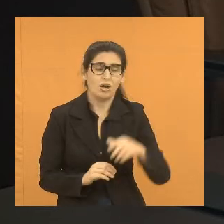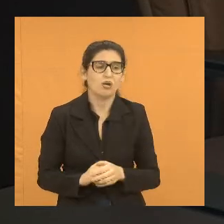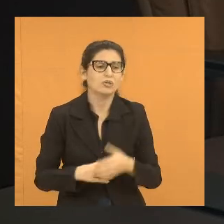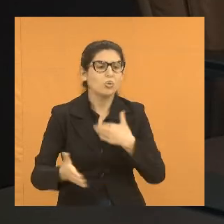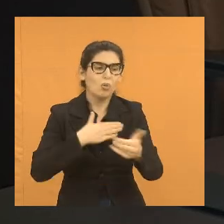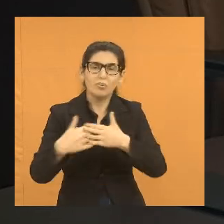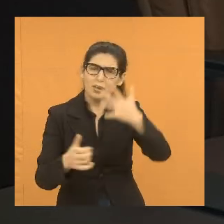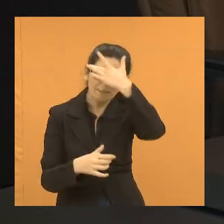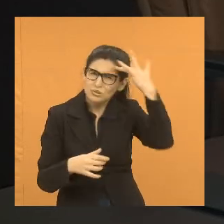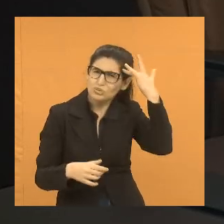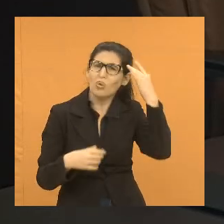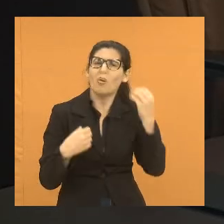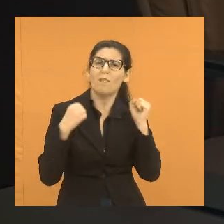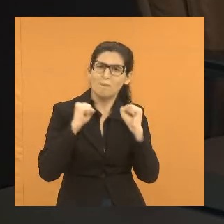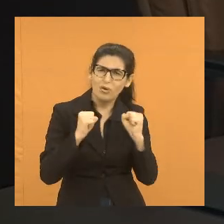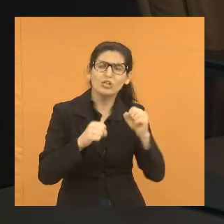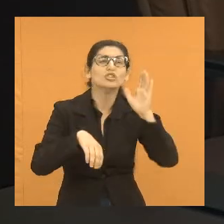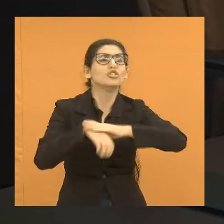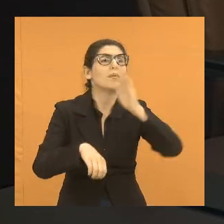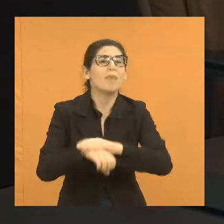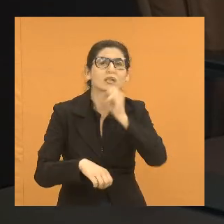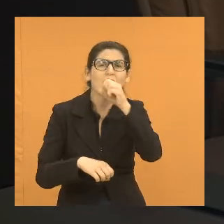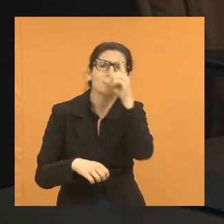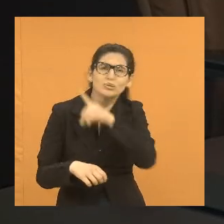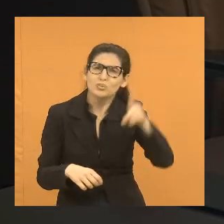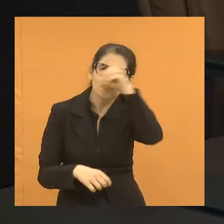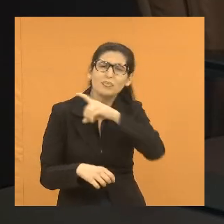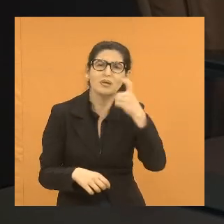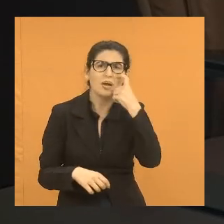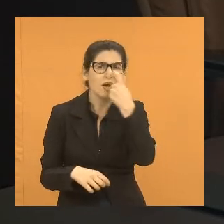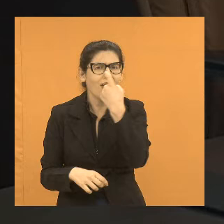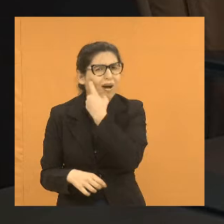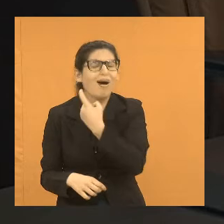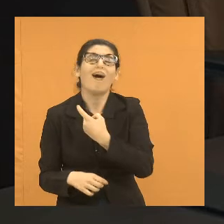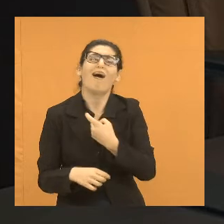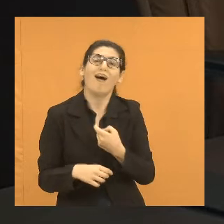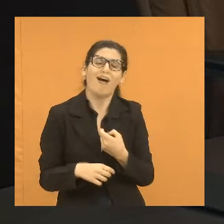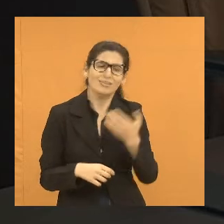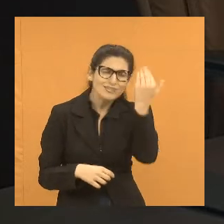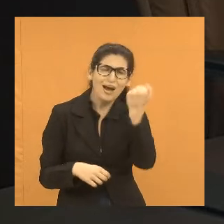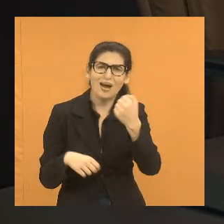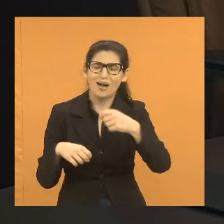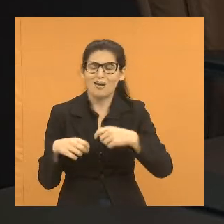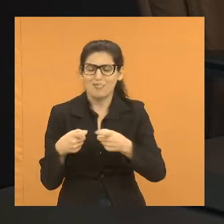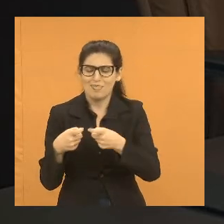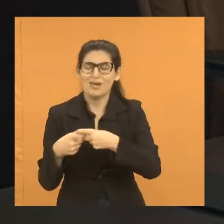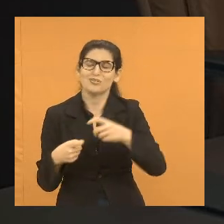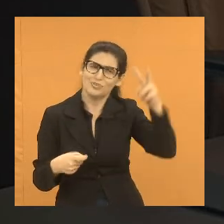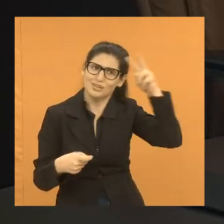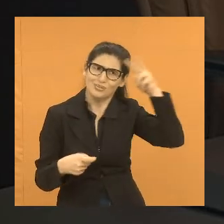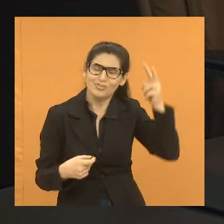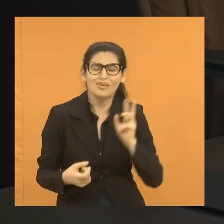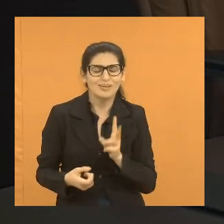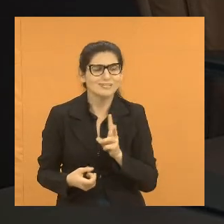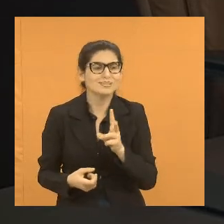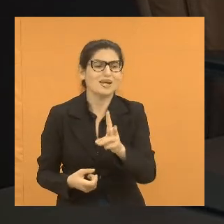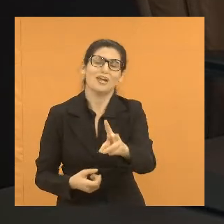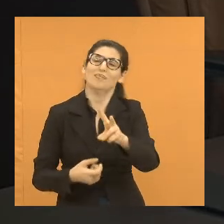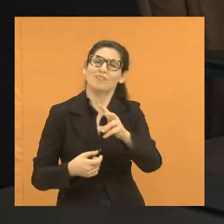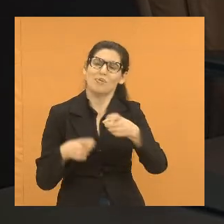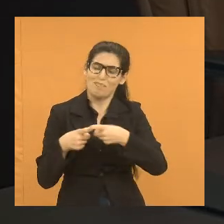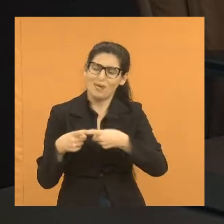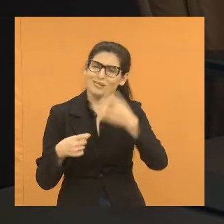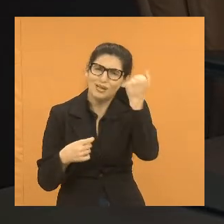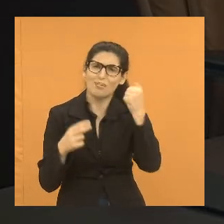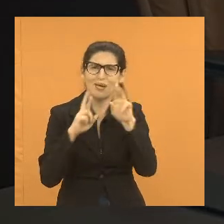disponível sábado e domingo. Parque Minha Lua, o doutor Carlos está lá toda segunda-feira do mês, a gente faz reuniões lá.